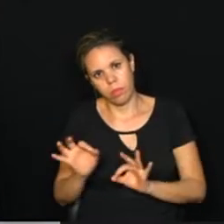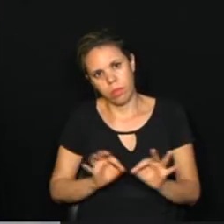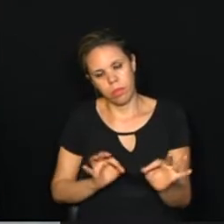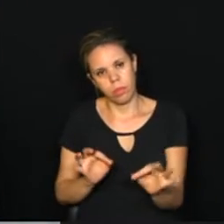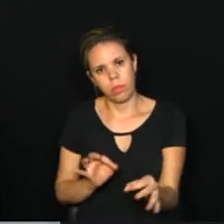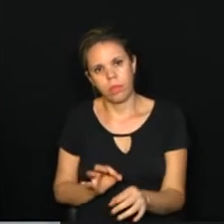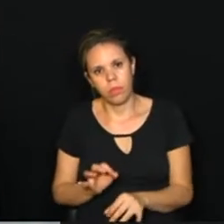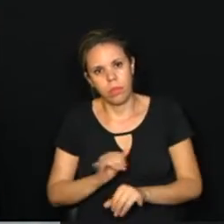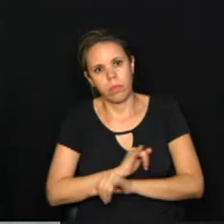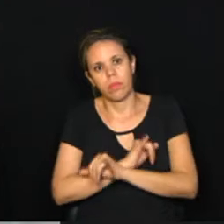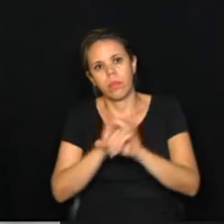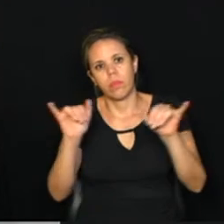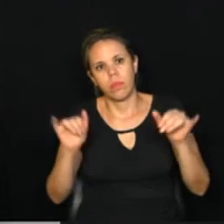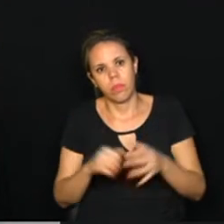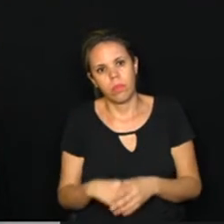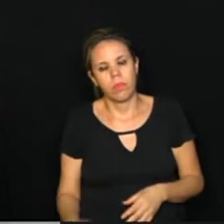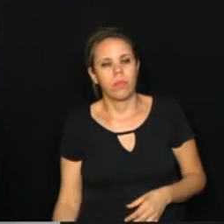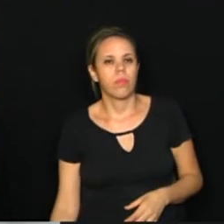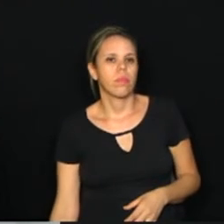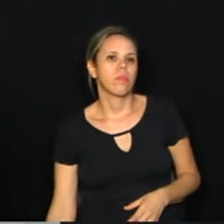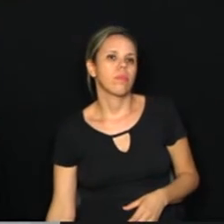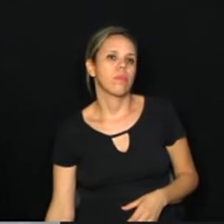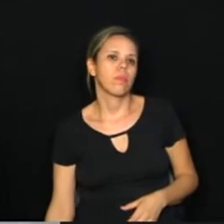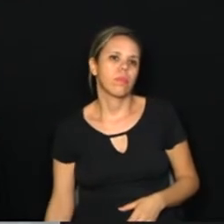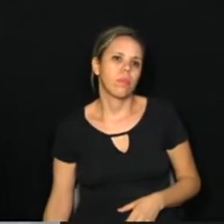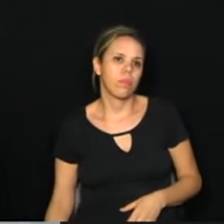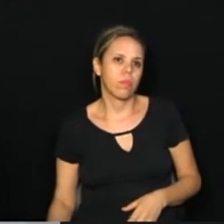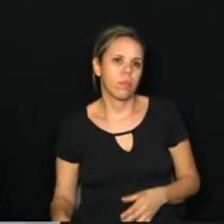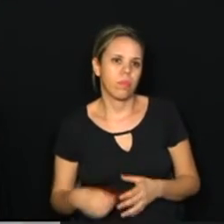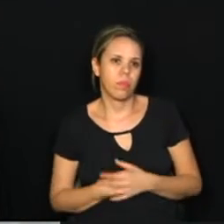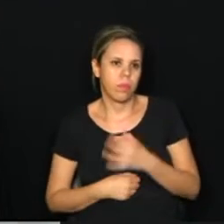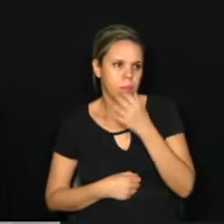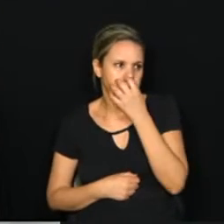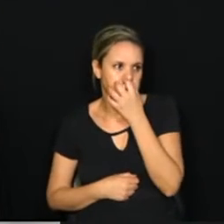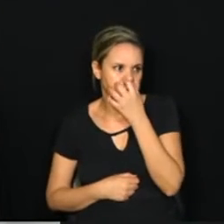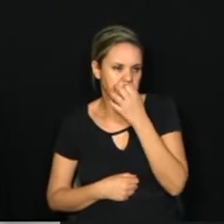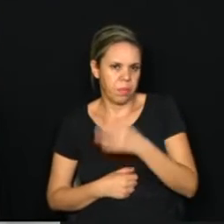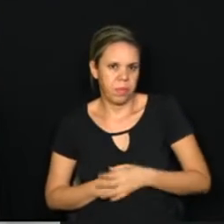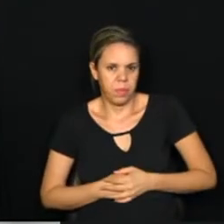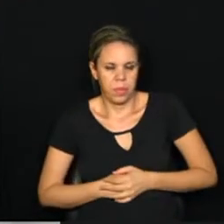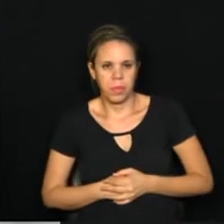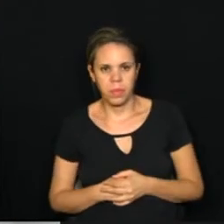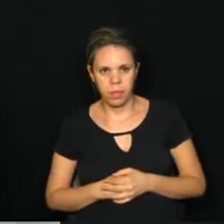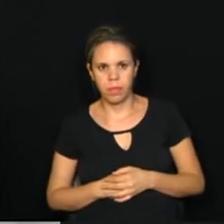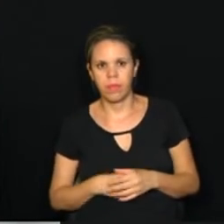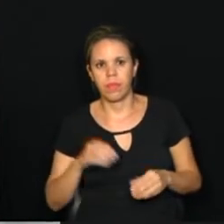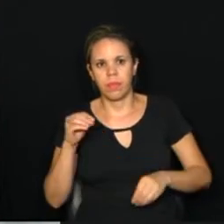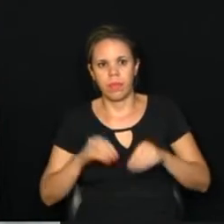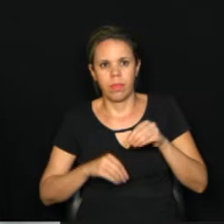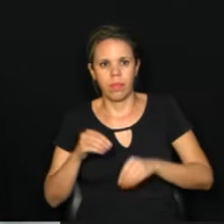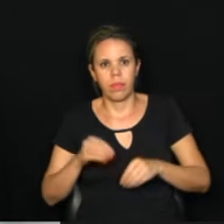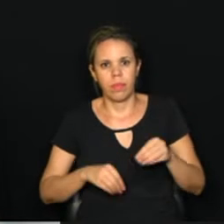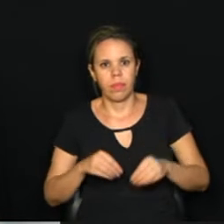pequena campanha. Essa campanha ela foi montada em